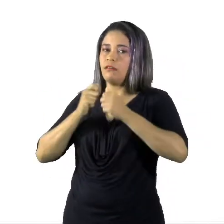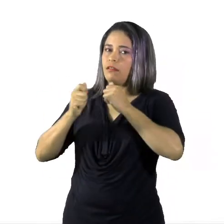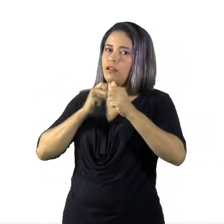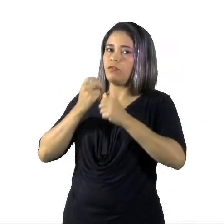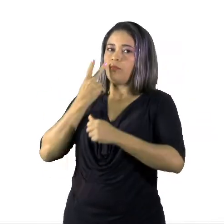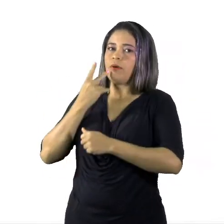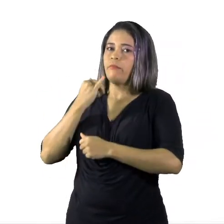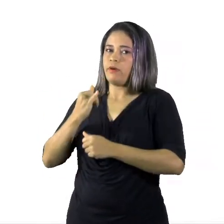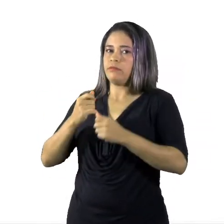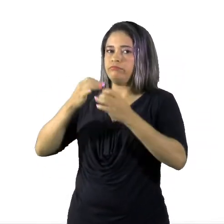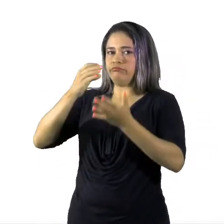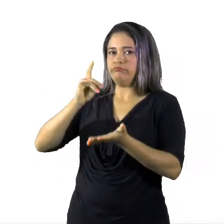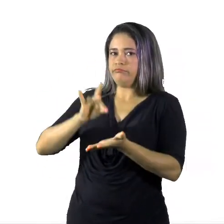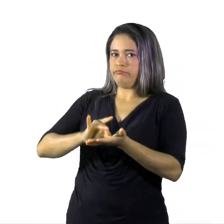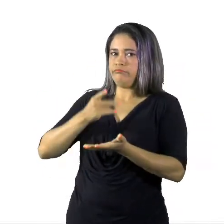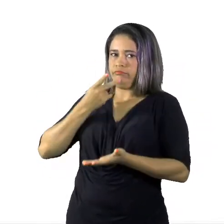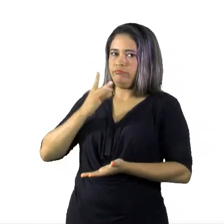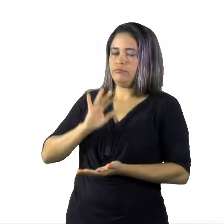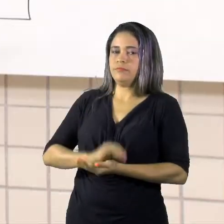norte-americana ABC.